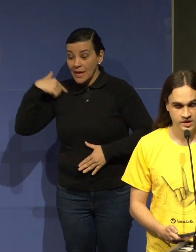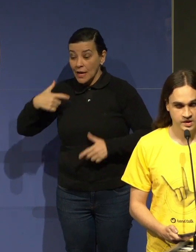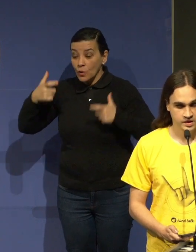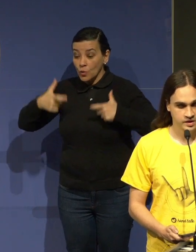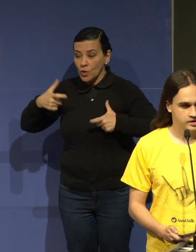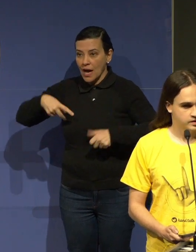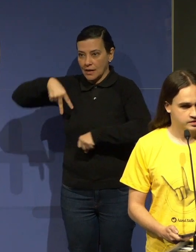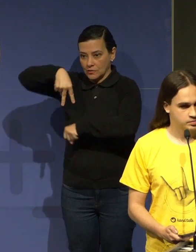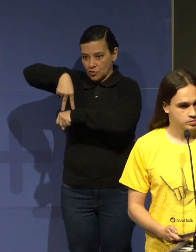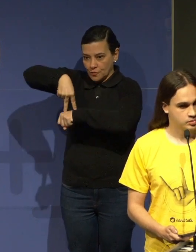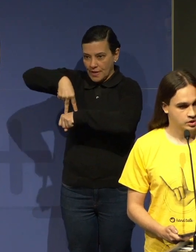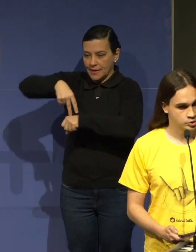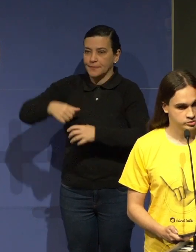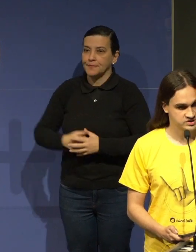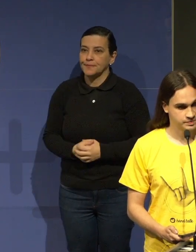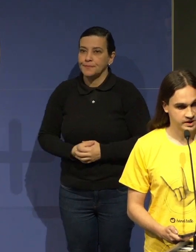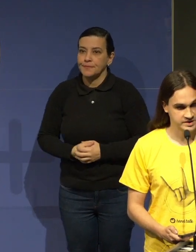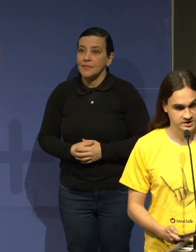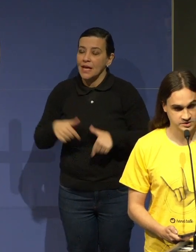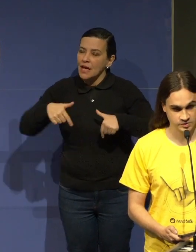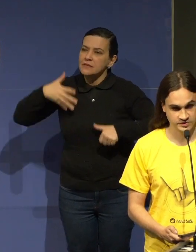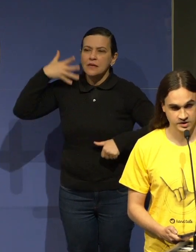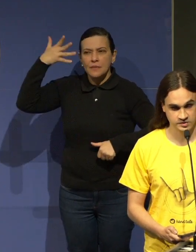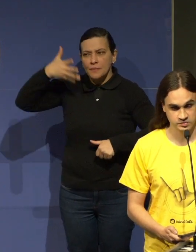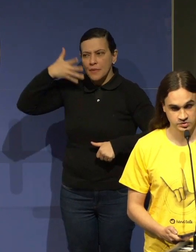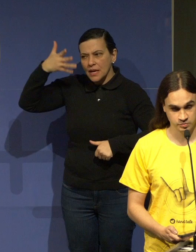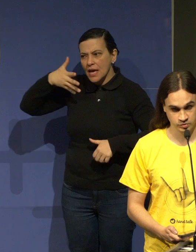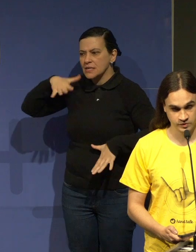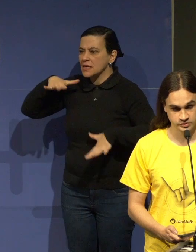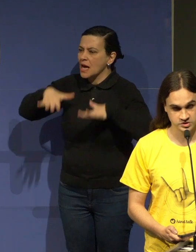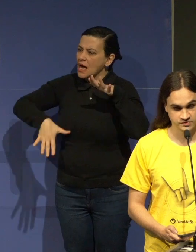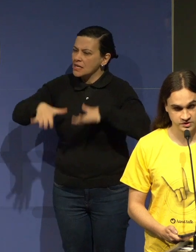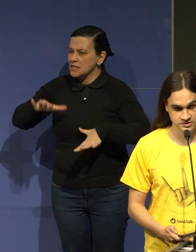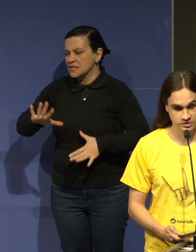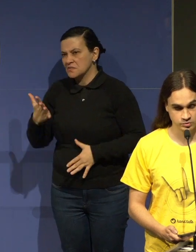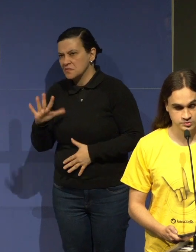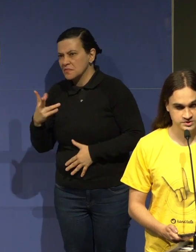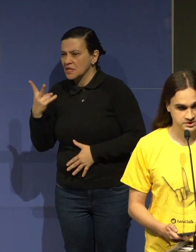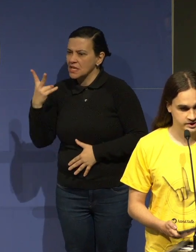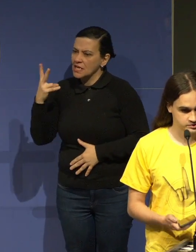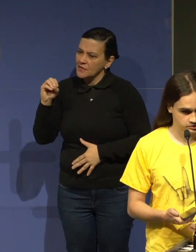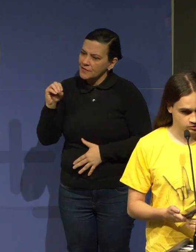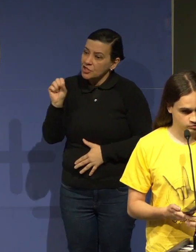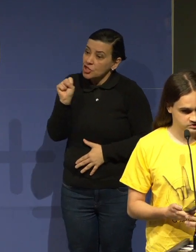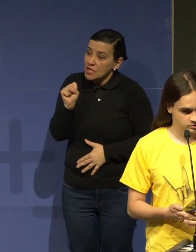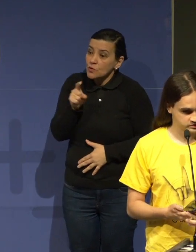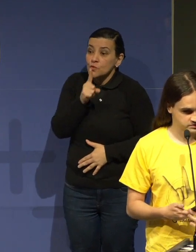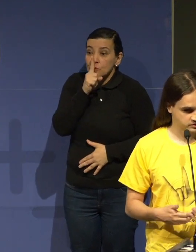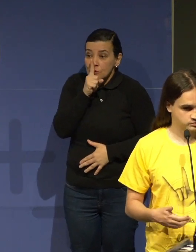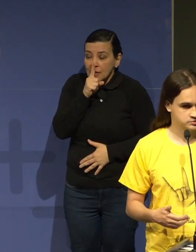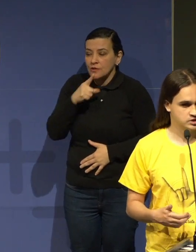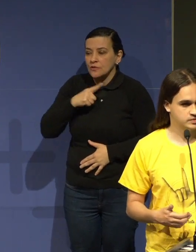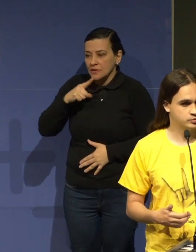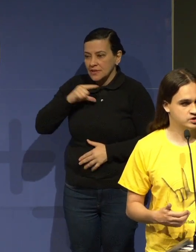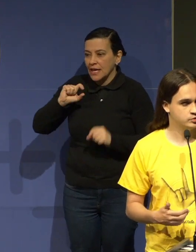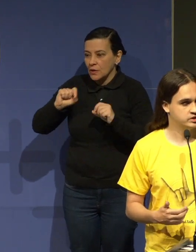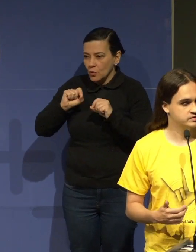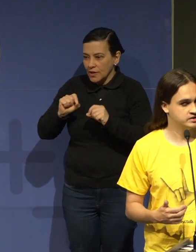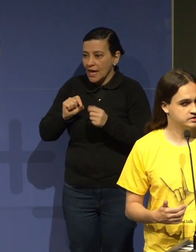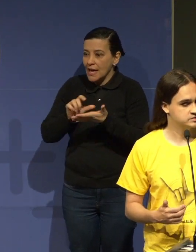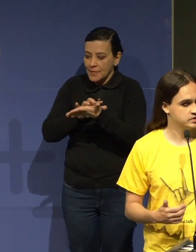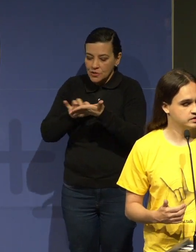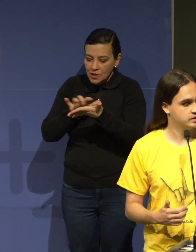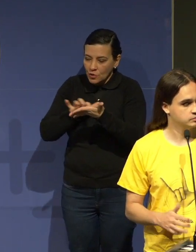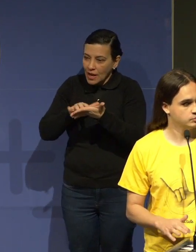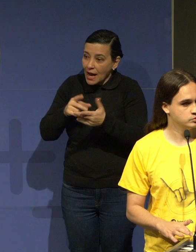identificar. Ao longo dessa palestra, às vezes eu vou ficar por volta de 20 segundos em silêncio. Eu tenho algumas notas aqui no meu celular para poder me